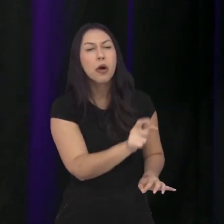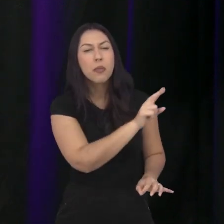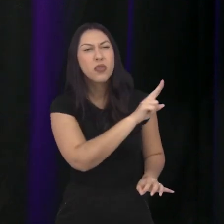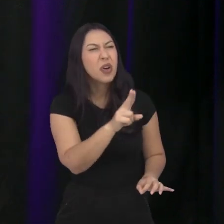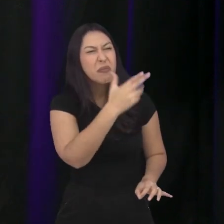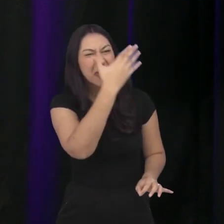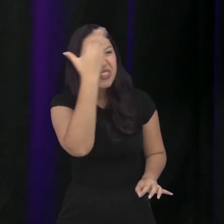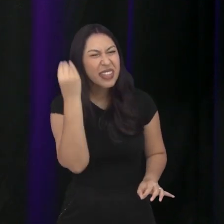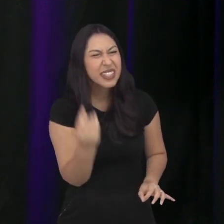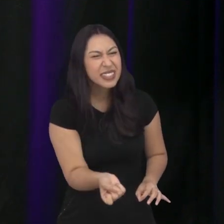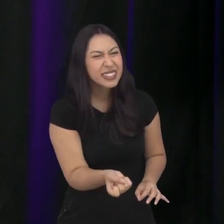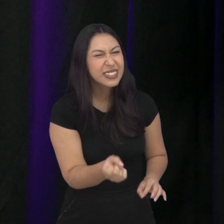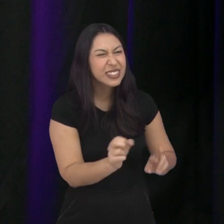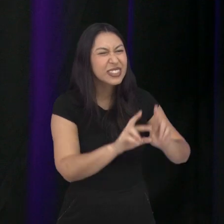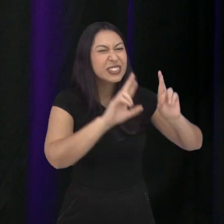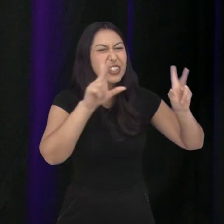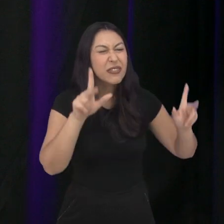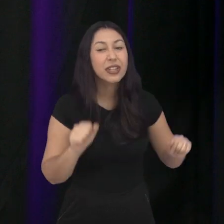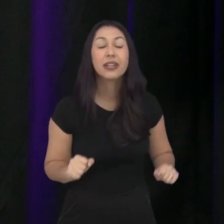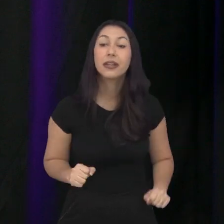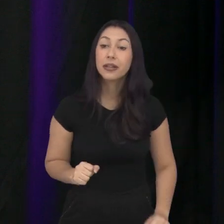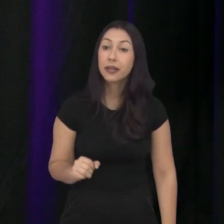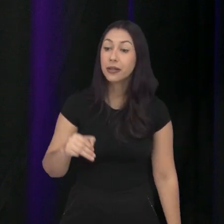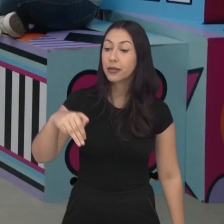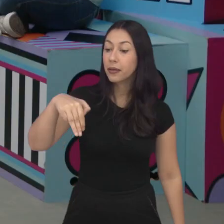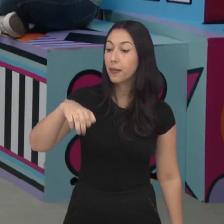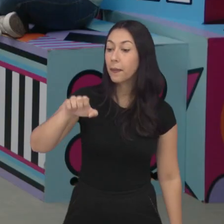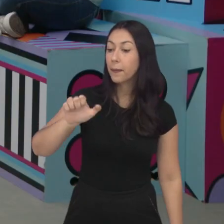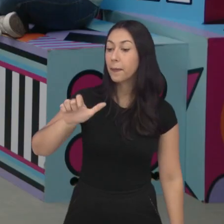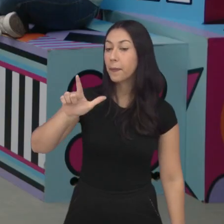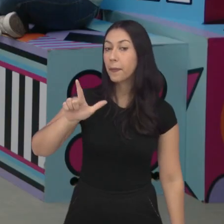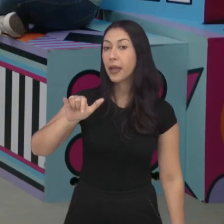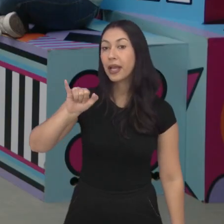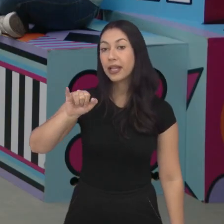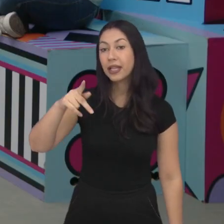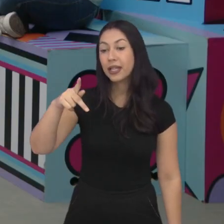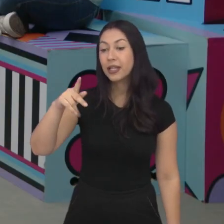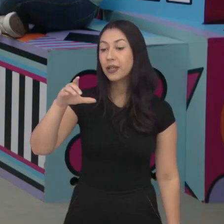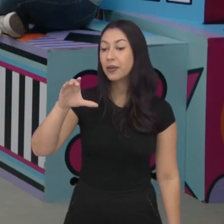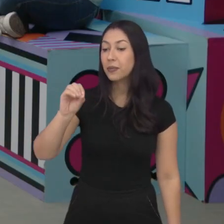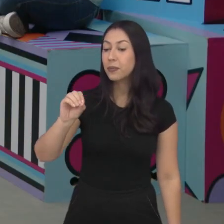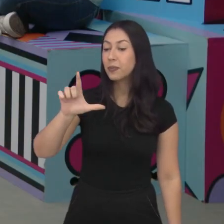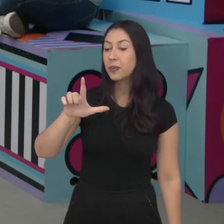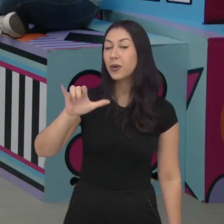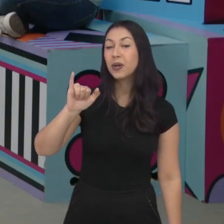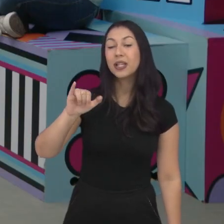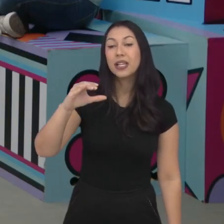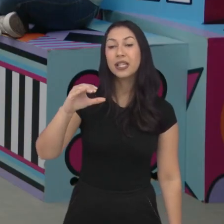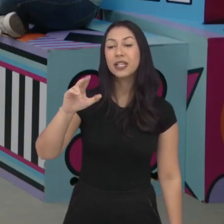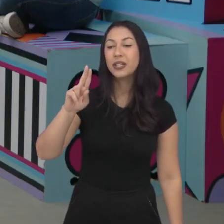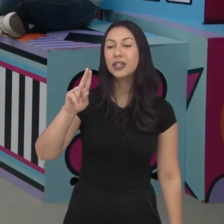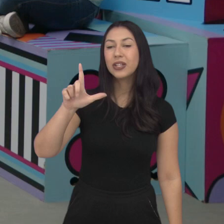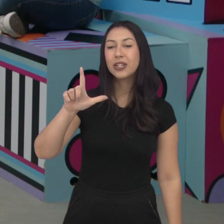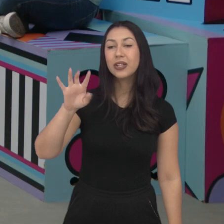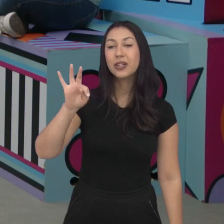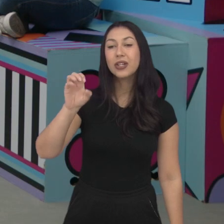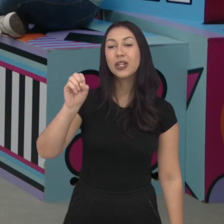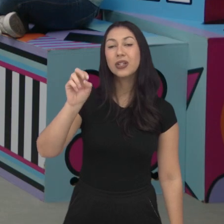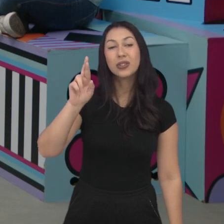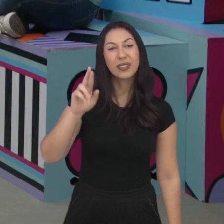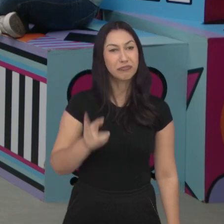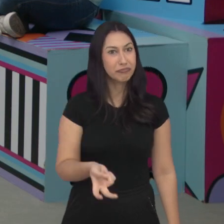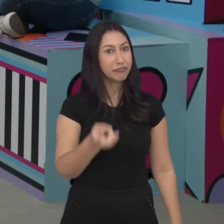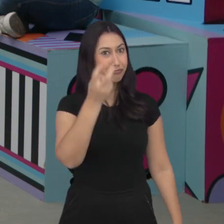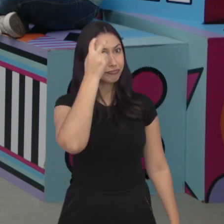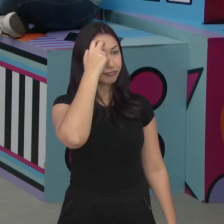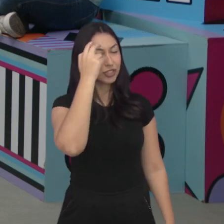eu não vou lembrar aqui, é Mélio, como que é mesmo? Você lembra, Marvin? É melipolicultor. Isso, melipolicultor. Olha só, é difícil, gente, é